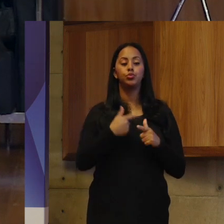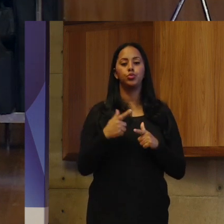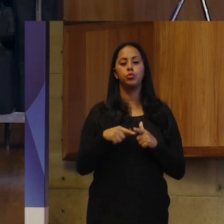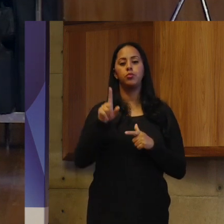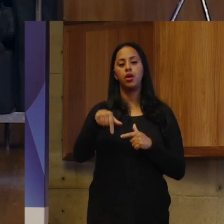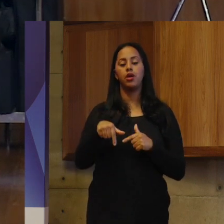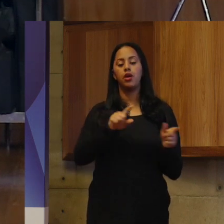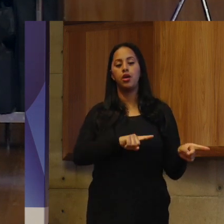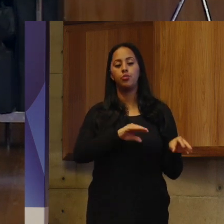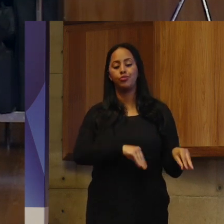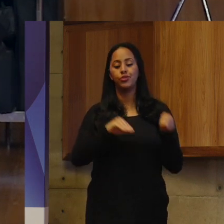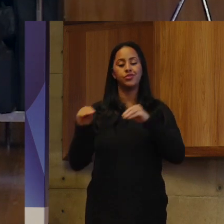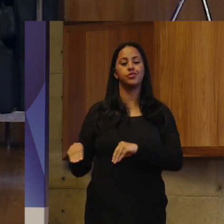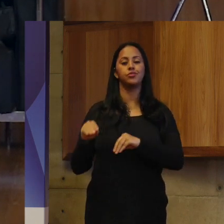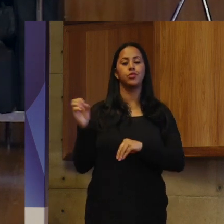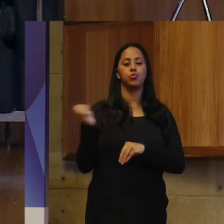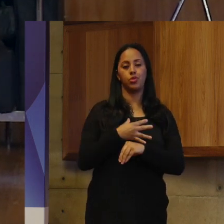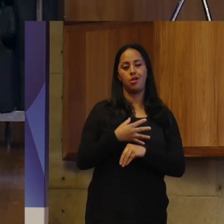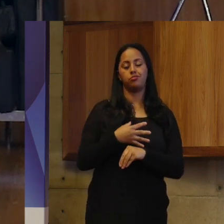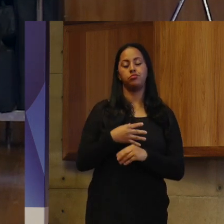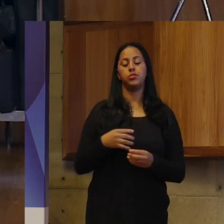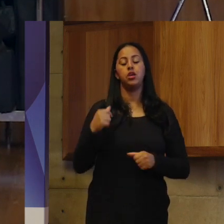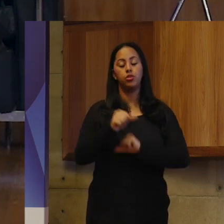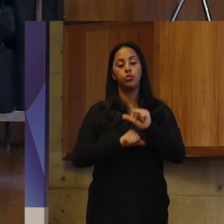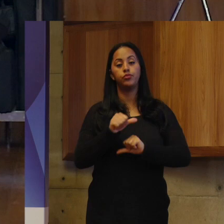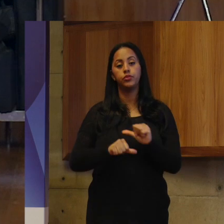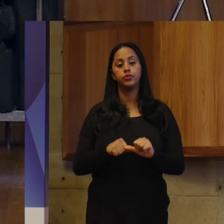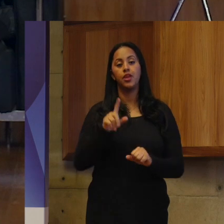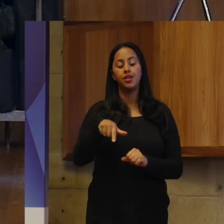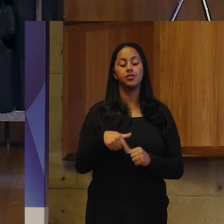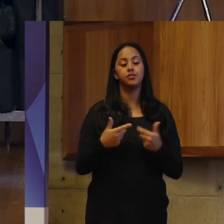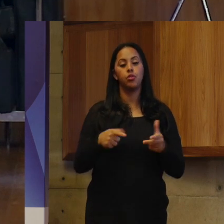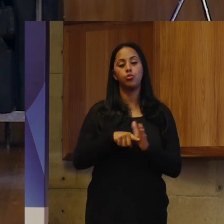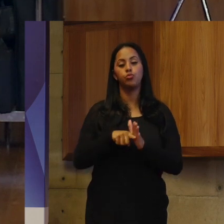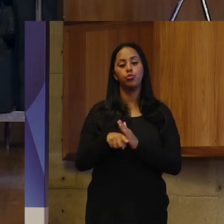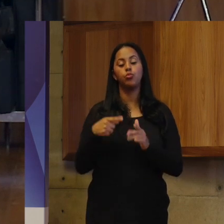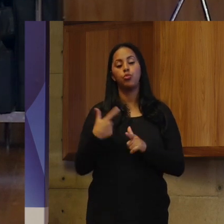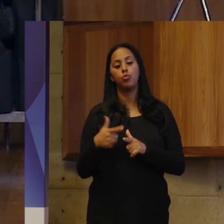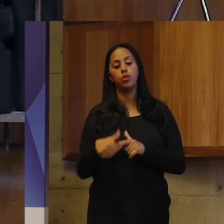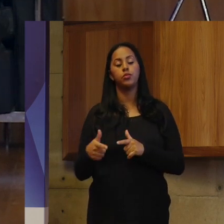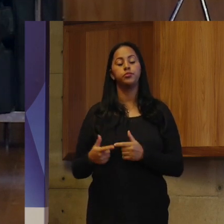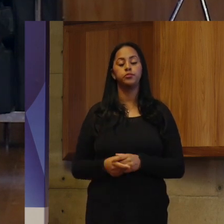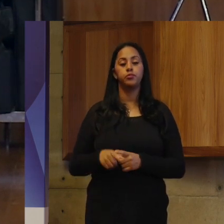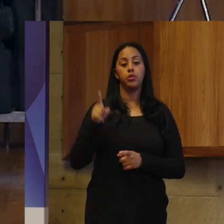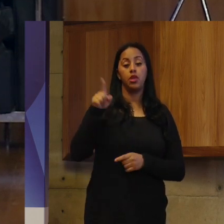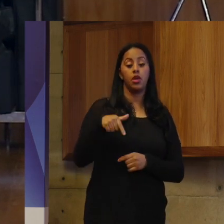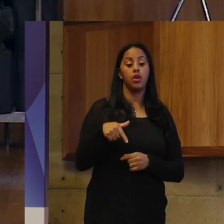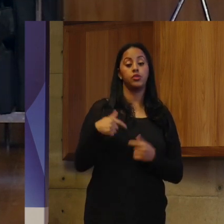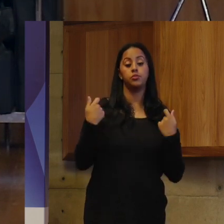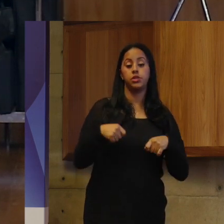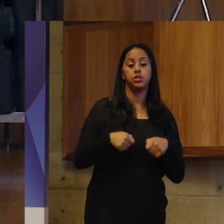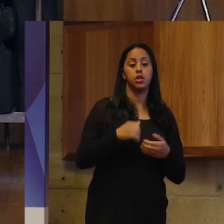a transição para a inovação. O nosso problema, esse é o diagnóstico do governo, o nosso problema é aquele momento em que